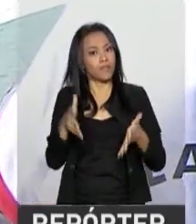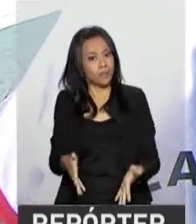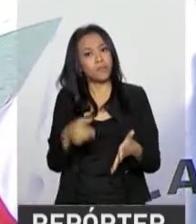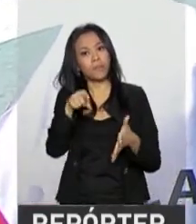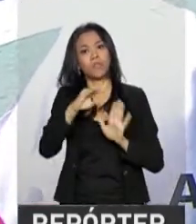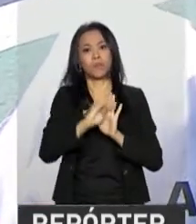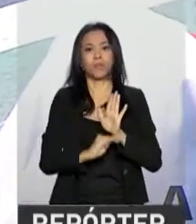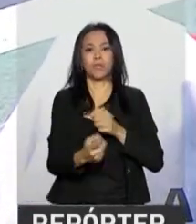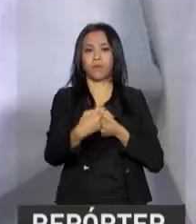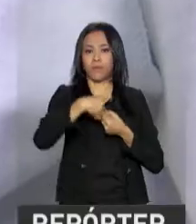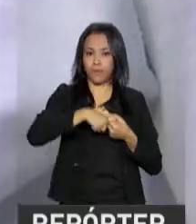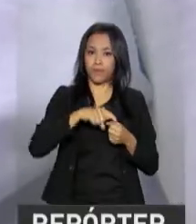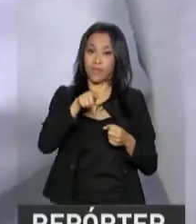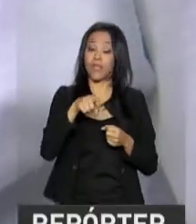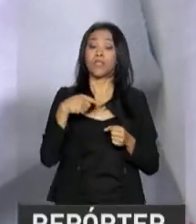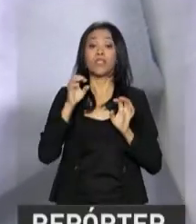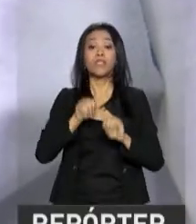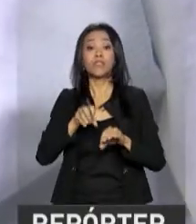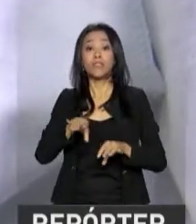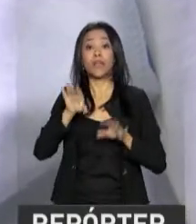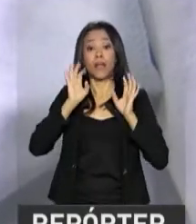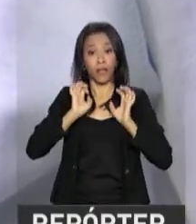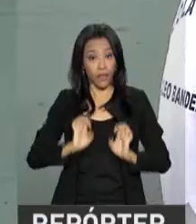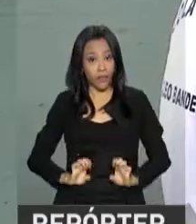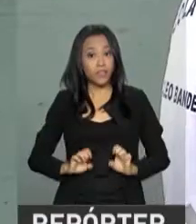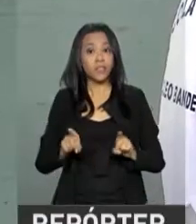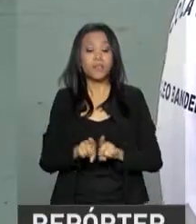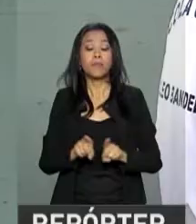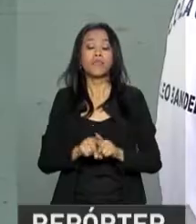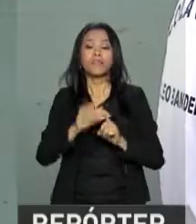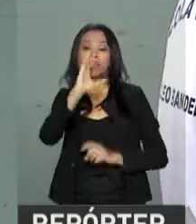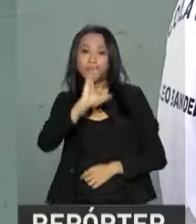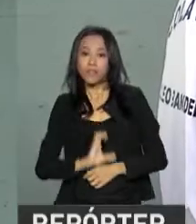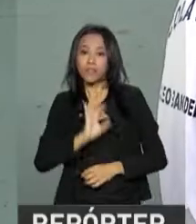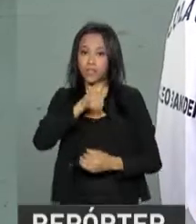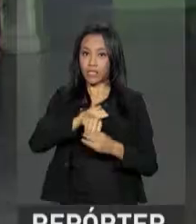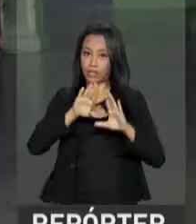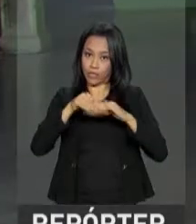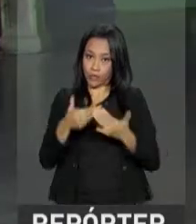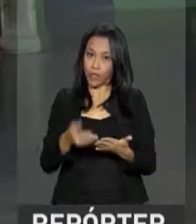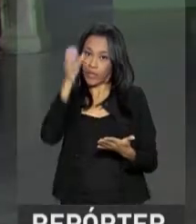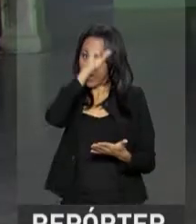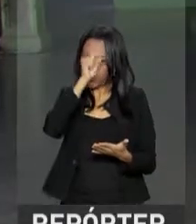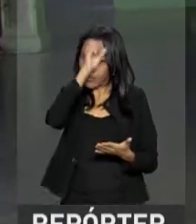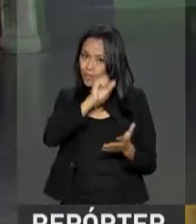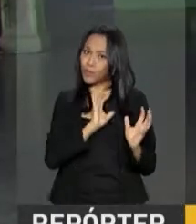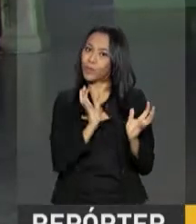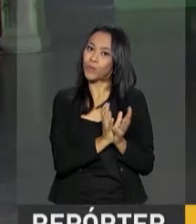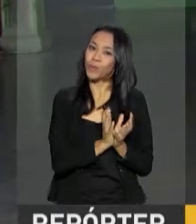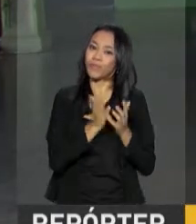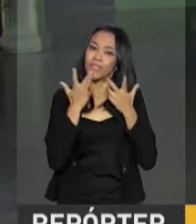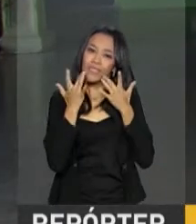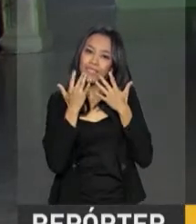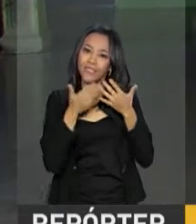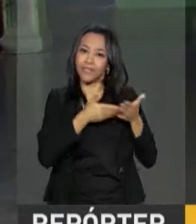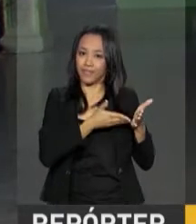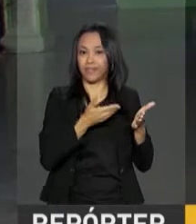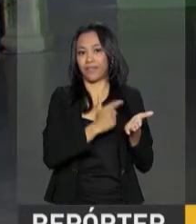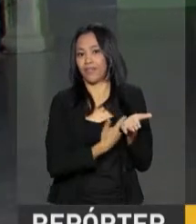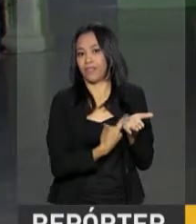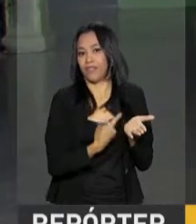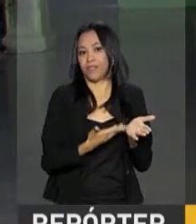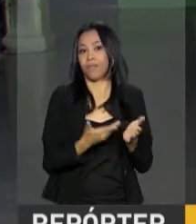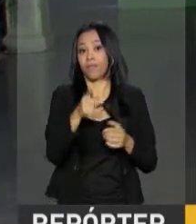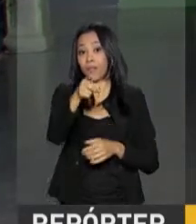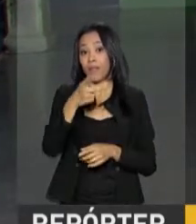cidadania na sala de aula as crianças levam para o dia d o que aprendem com a turma da mônica as crianças passam a respeitar mais porque o